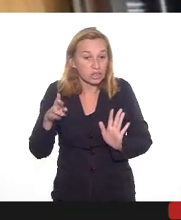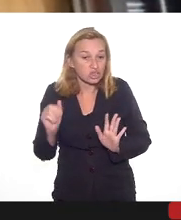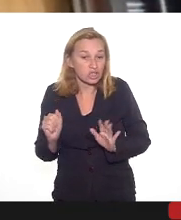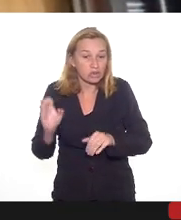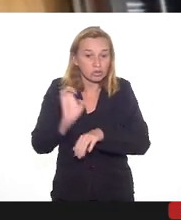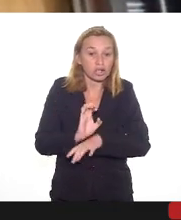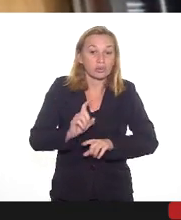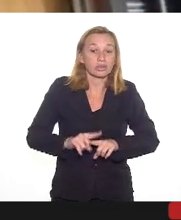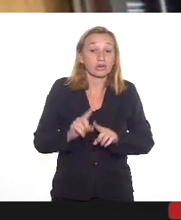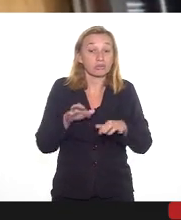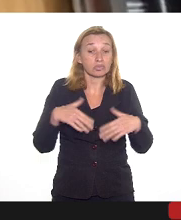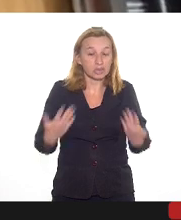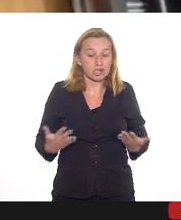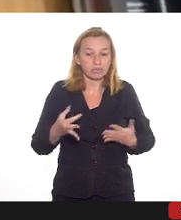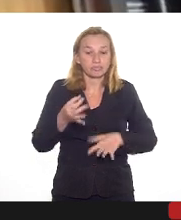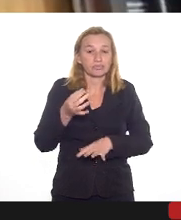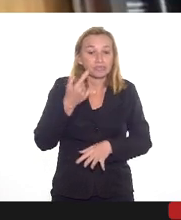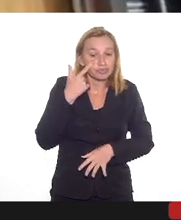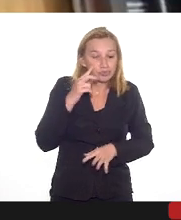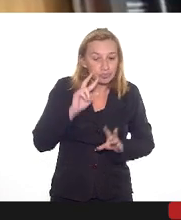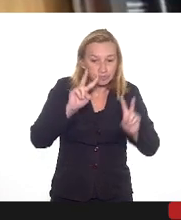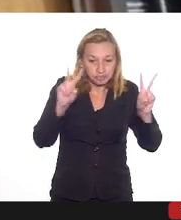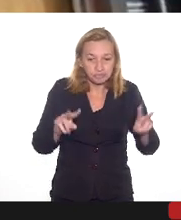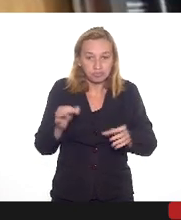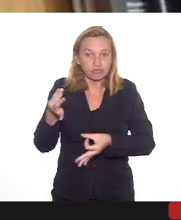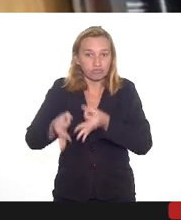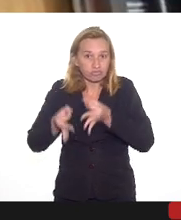Estado. Então, assim, do ponto de vista jurídico,